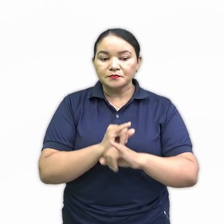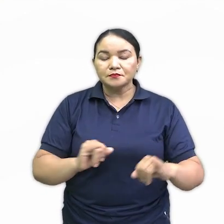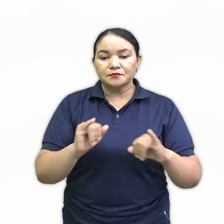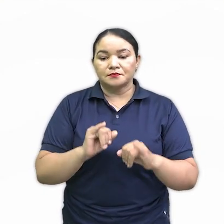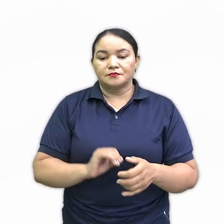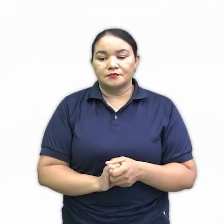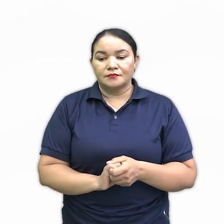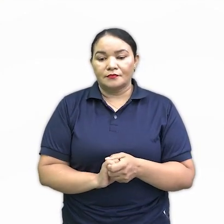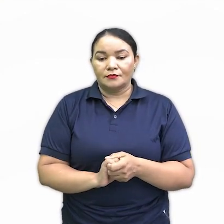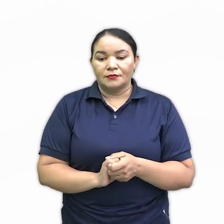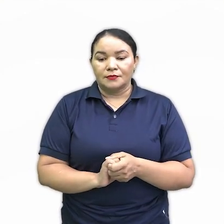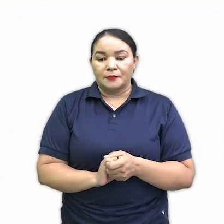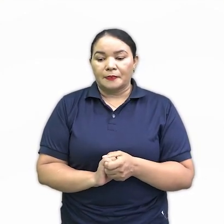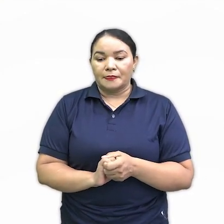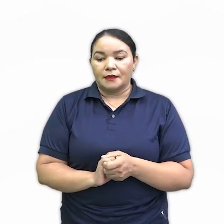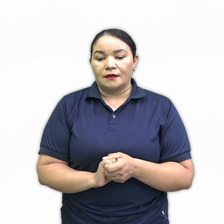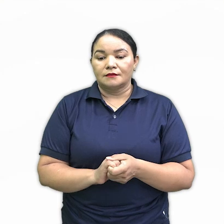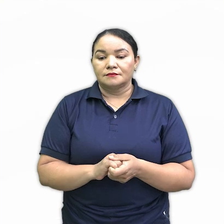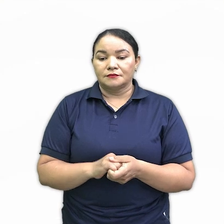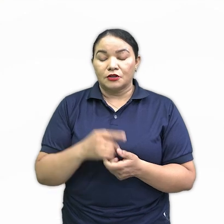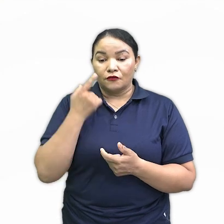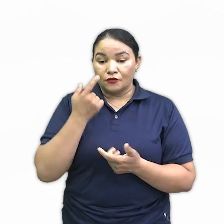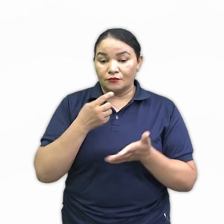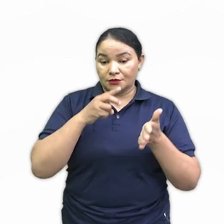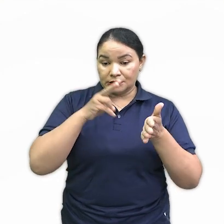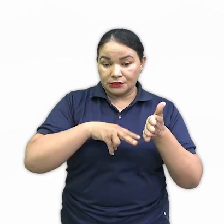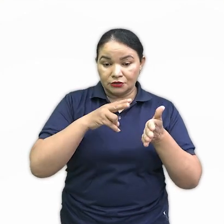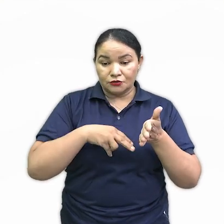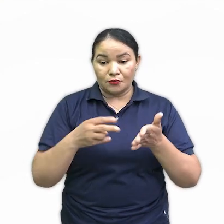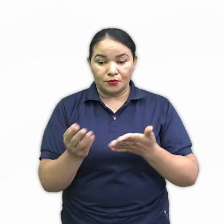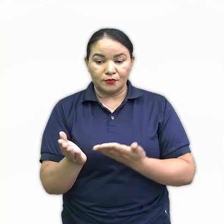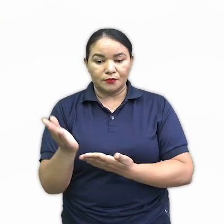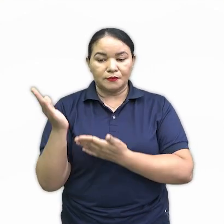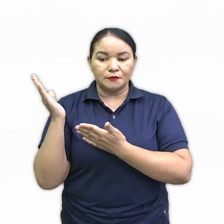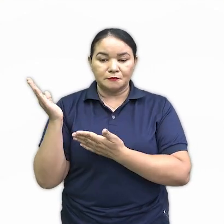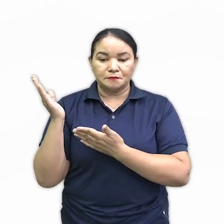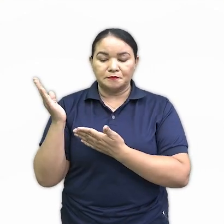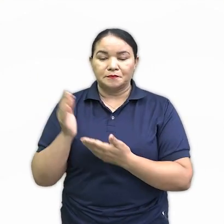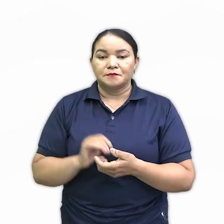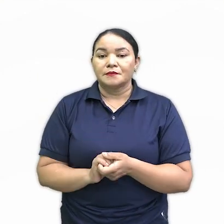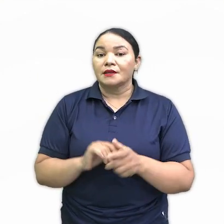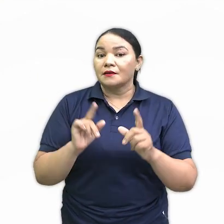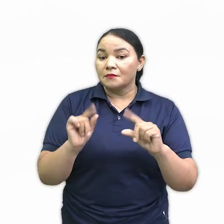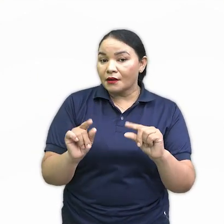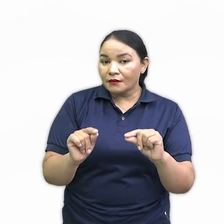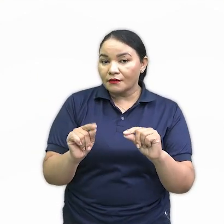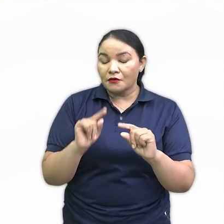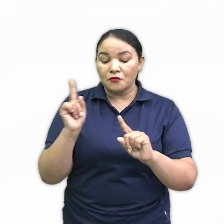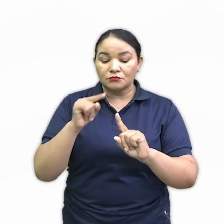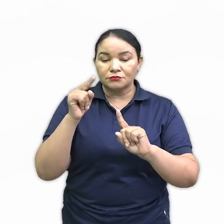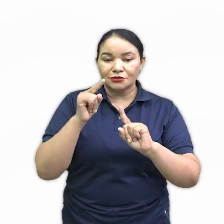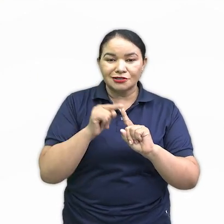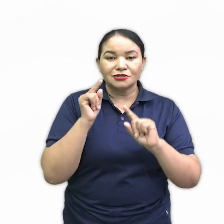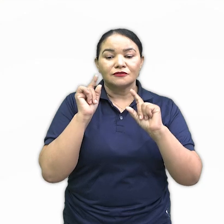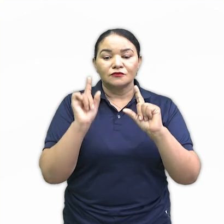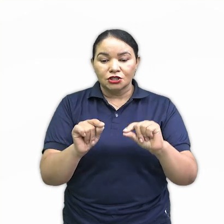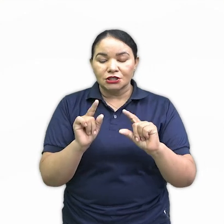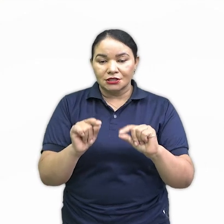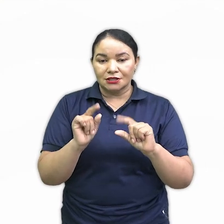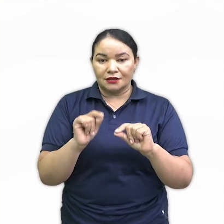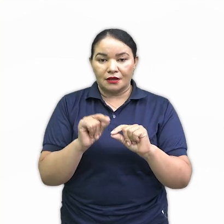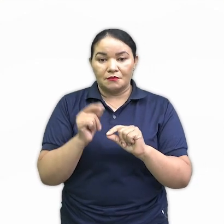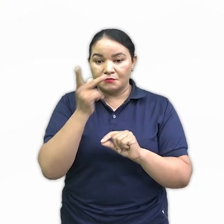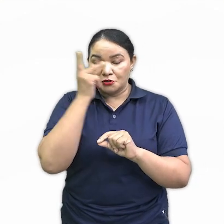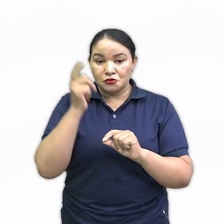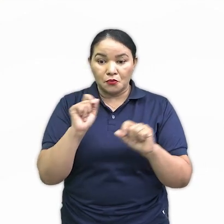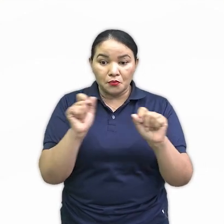to evoke strong emotions, para despertar essas emoções em quem estiver lendo,